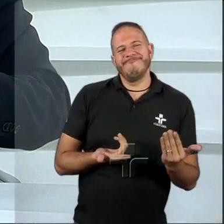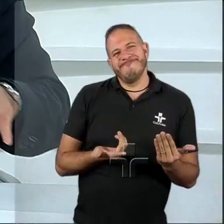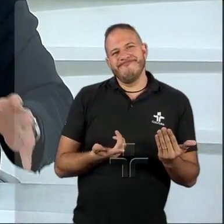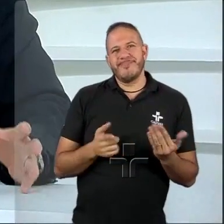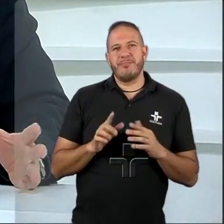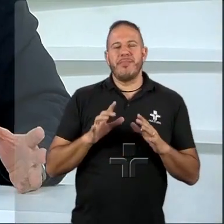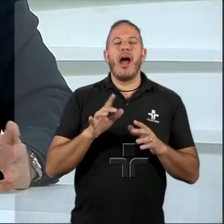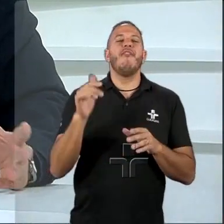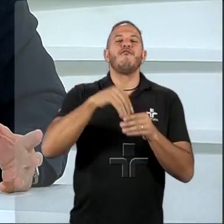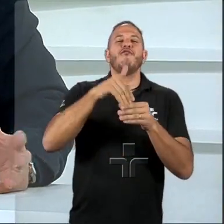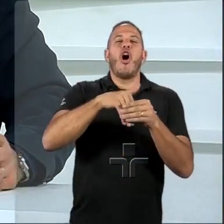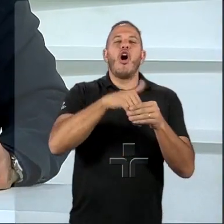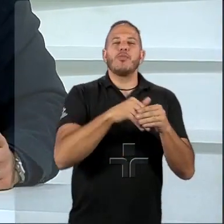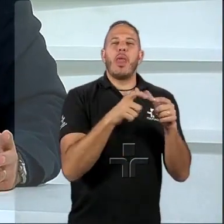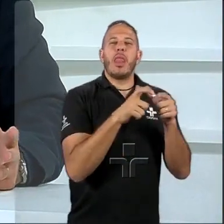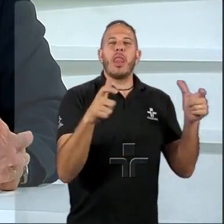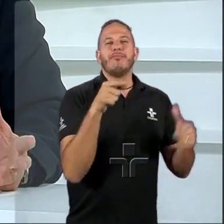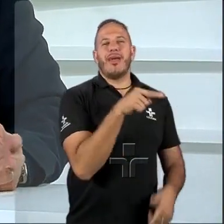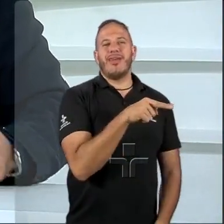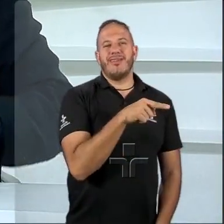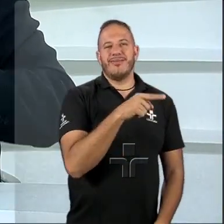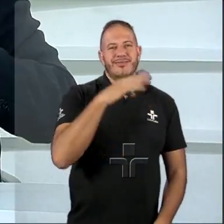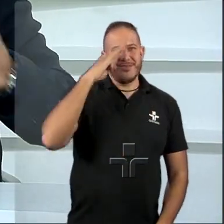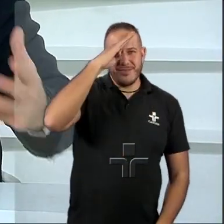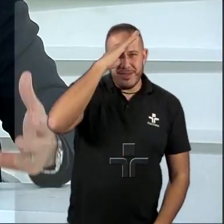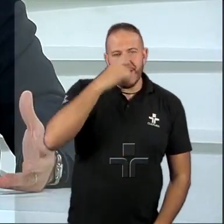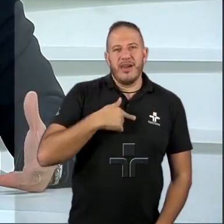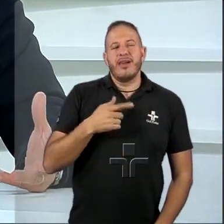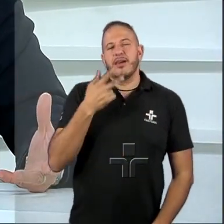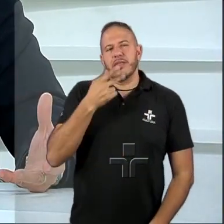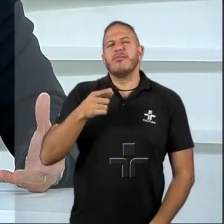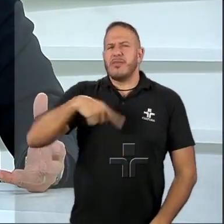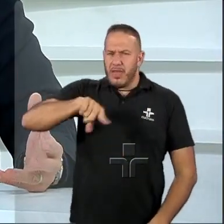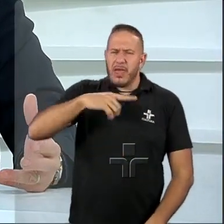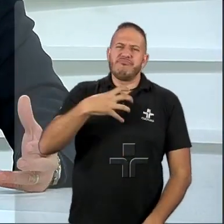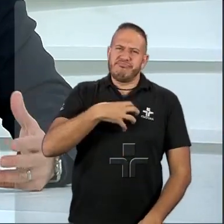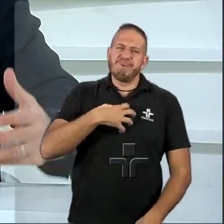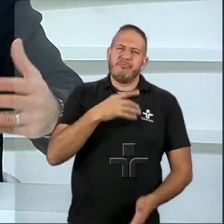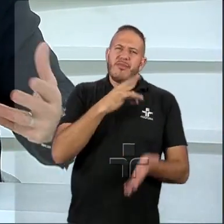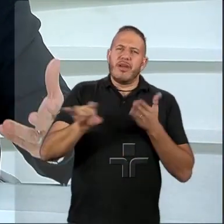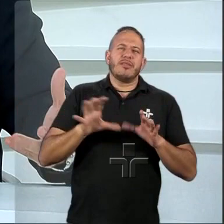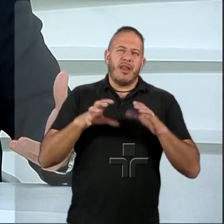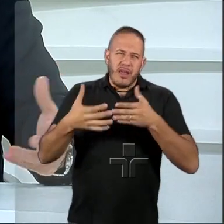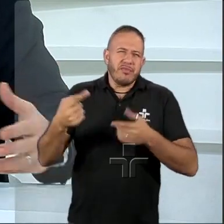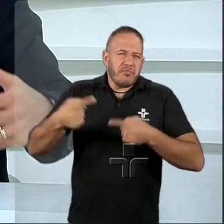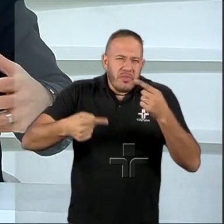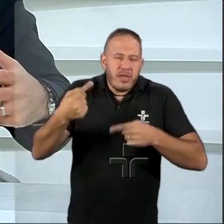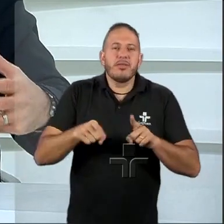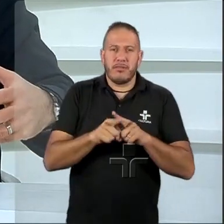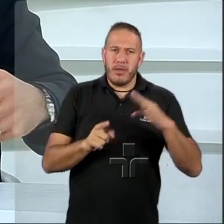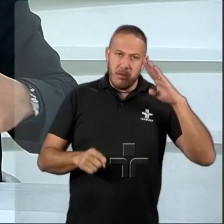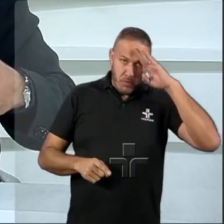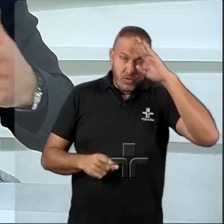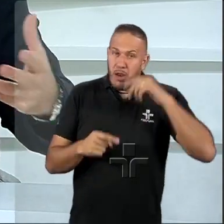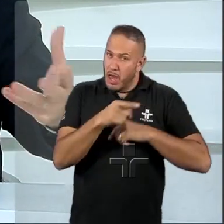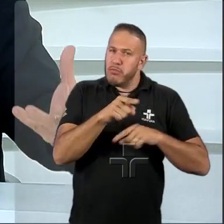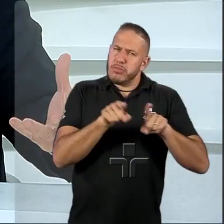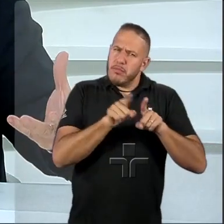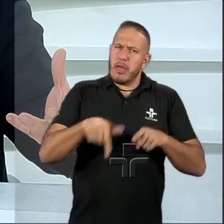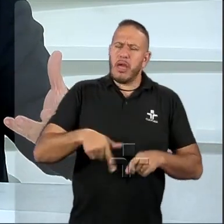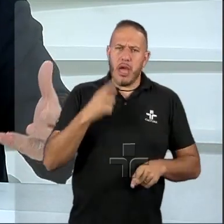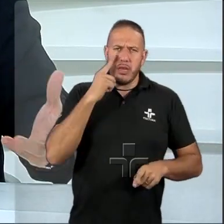Então, eu entendo que isso tudo se reforçou. Não exclui a questão de que há um sentimento anticlasse política e Bolsonaro é também o